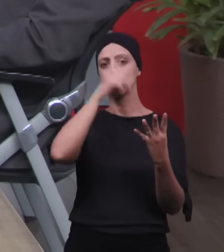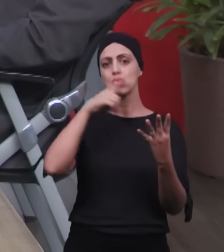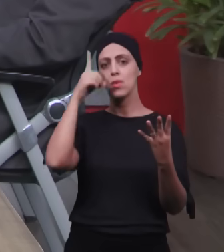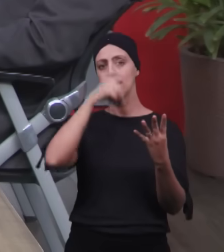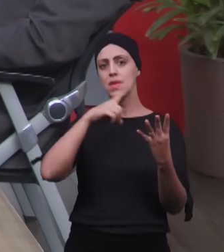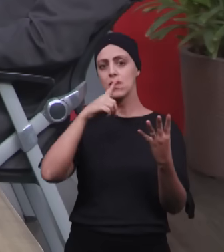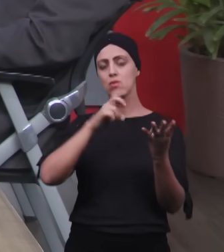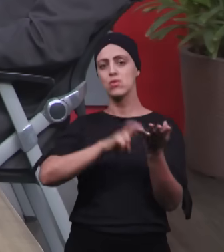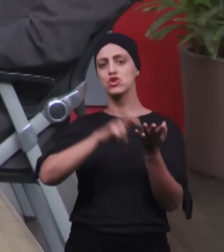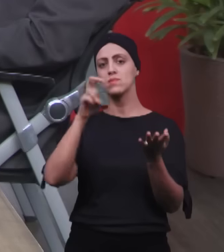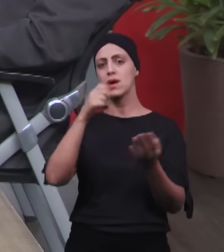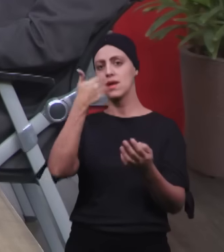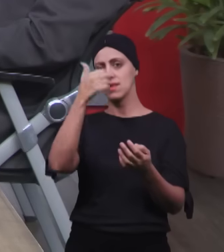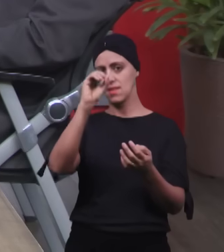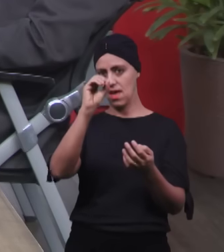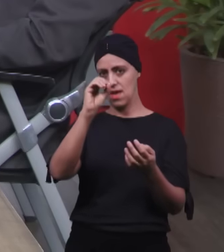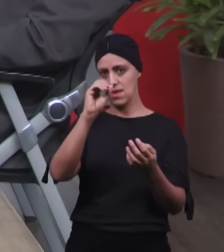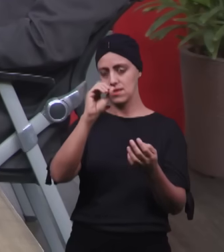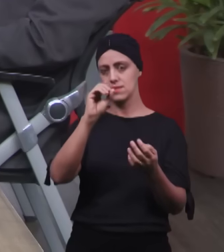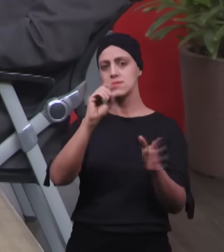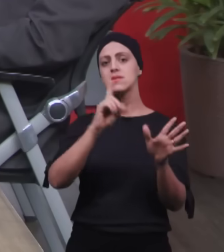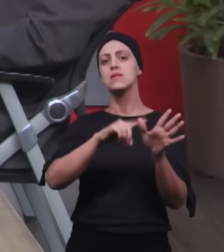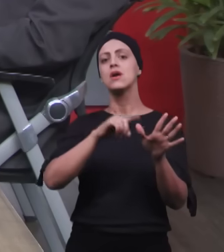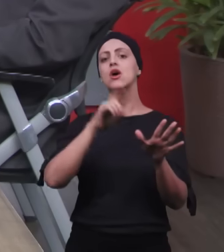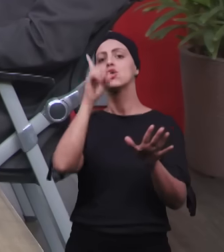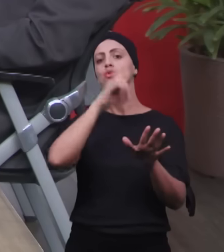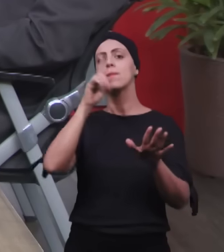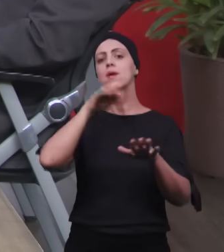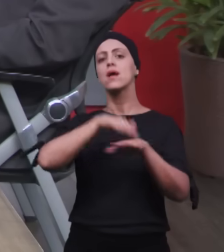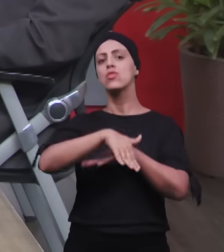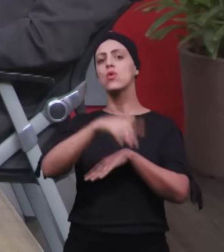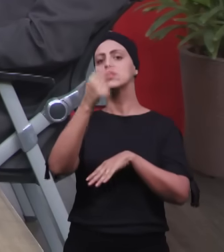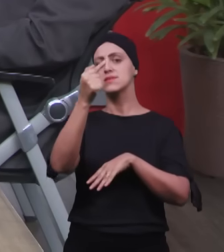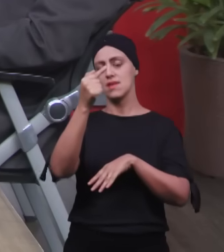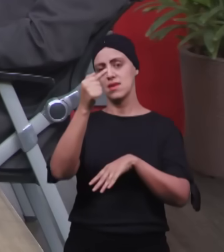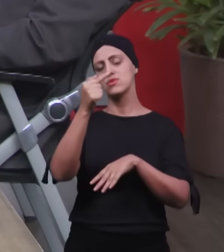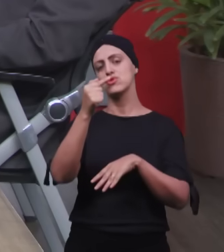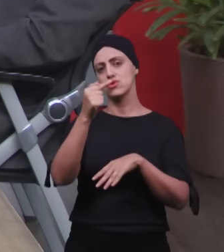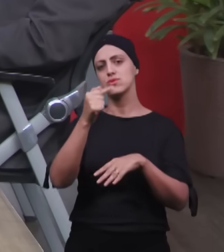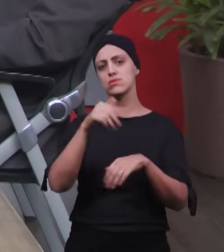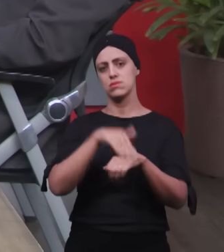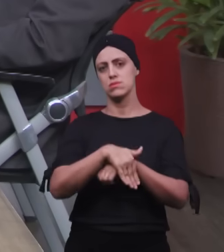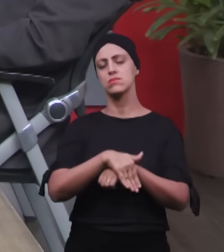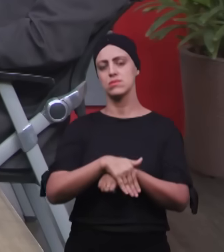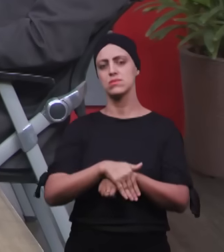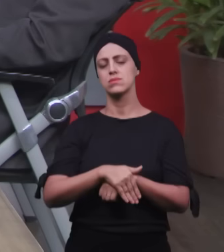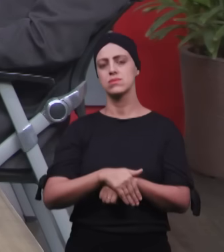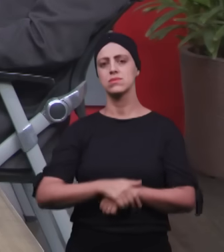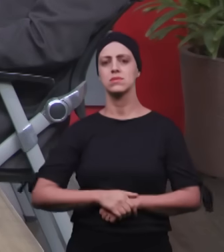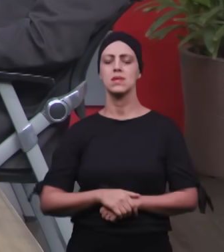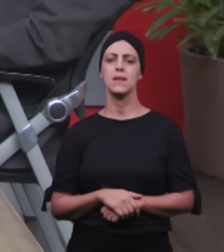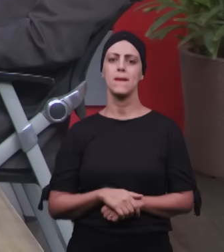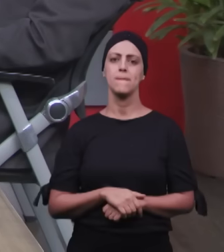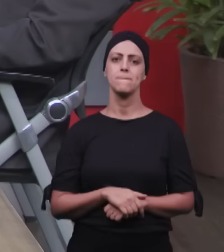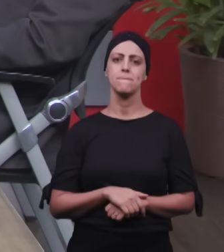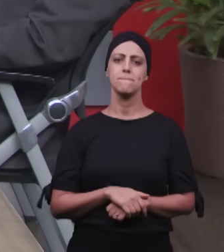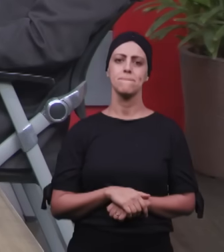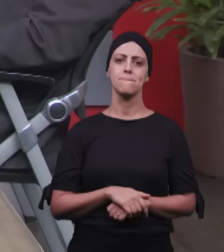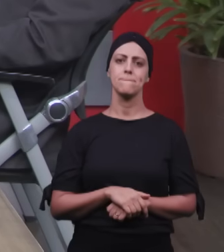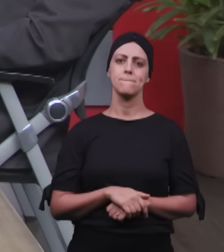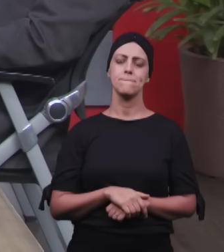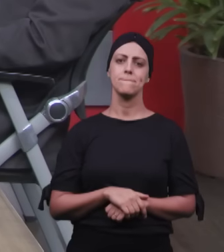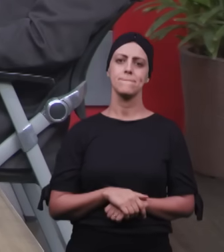às 10 horas Escola Bíblica Dominical e domingo às 19 horas da noite também